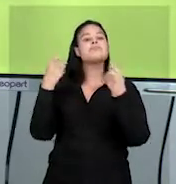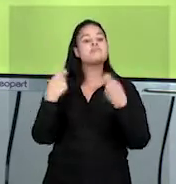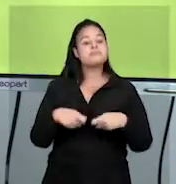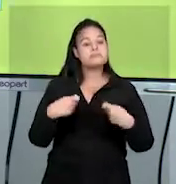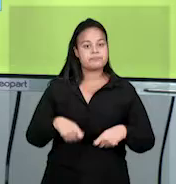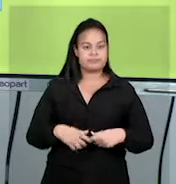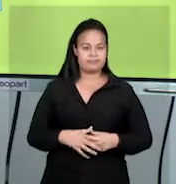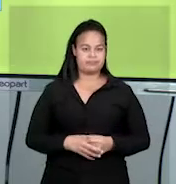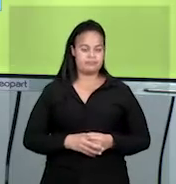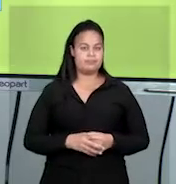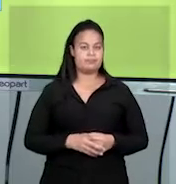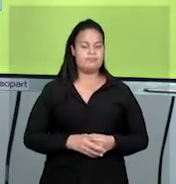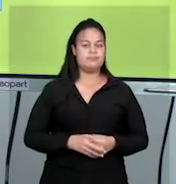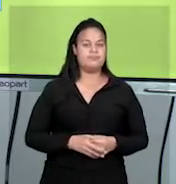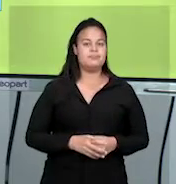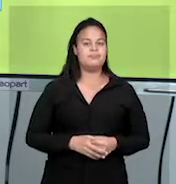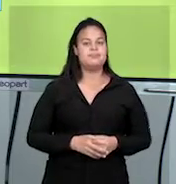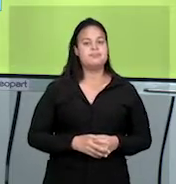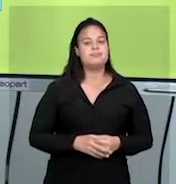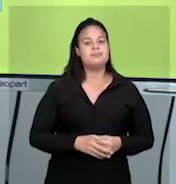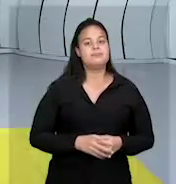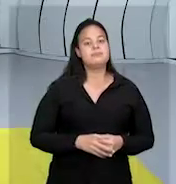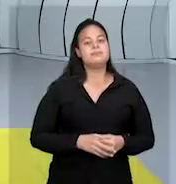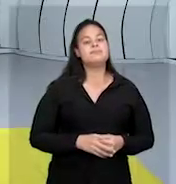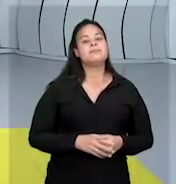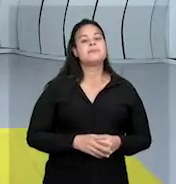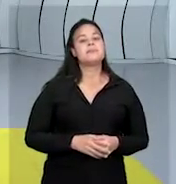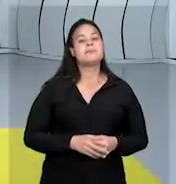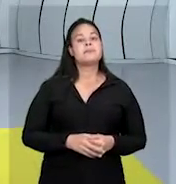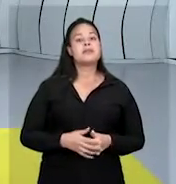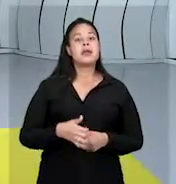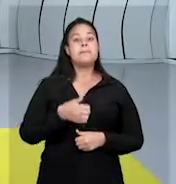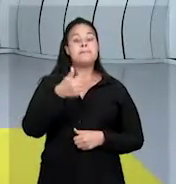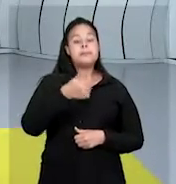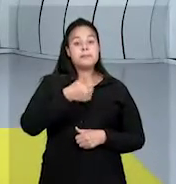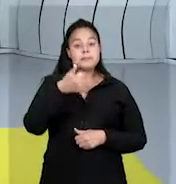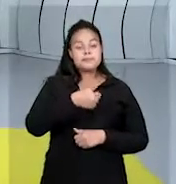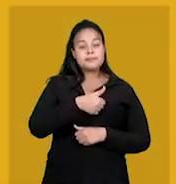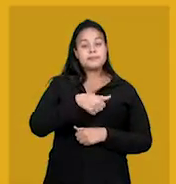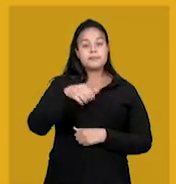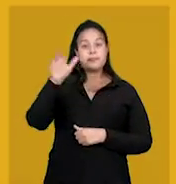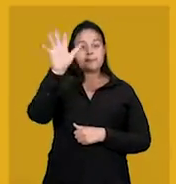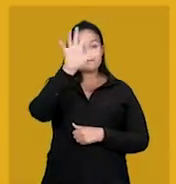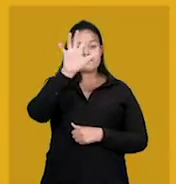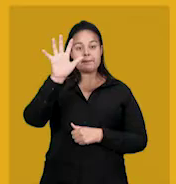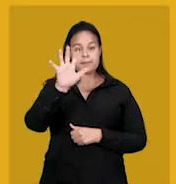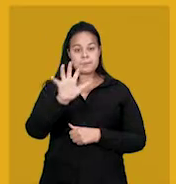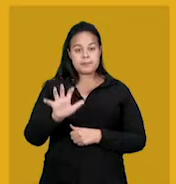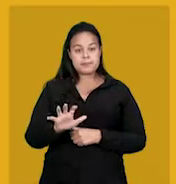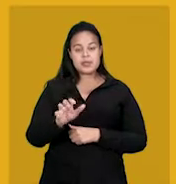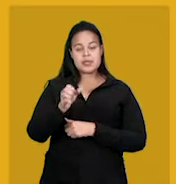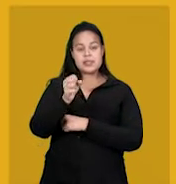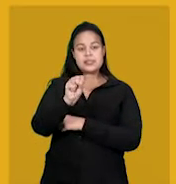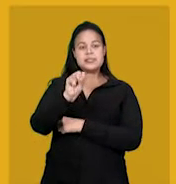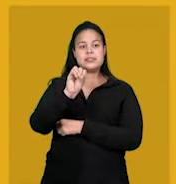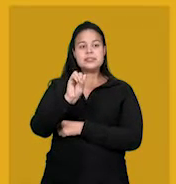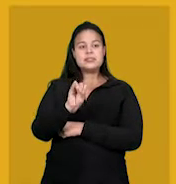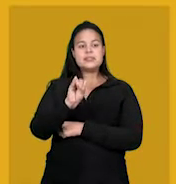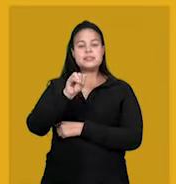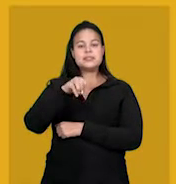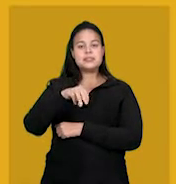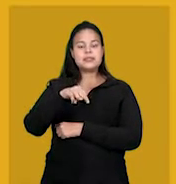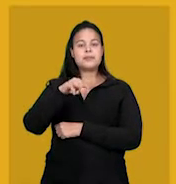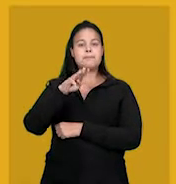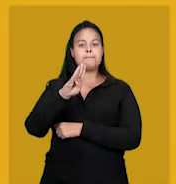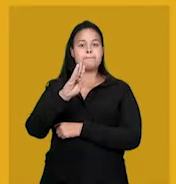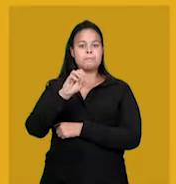temos. Bom, primeiro mapa de símbolos pontuais. Pensa o seguinte, eu preciso localizar, vamos lá, no